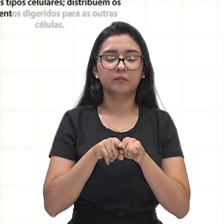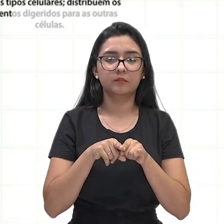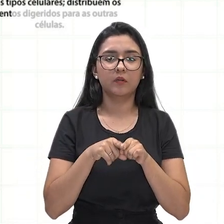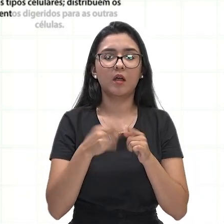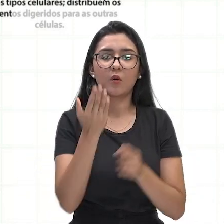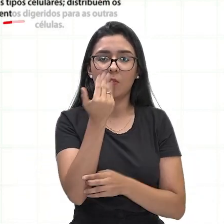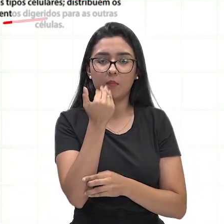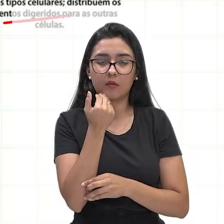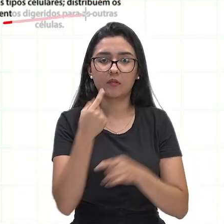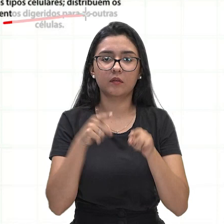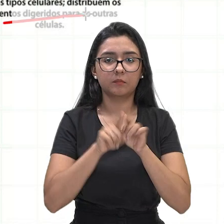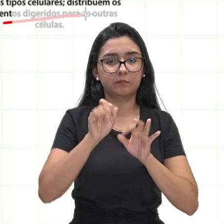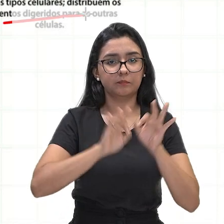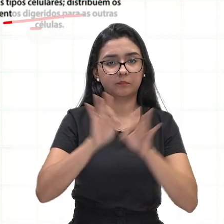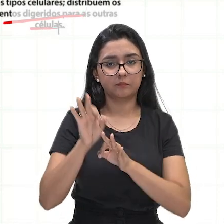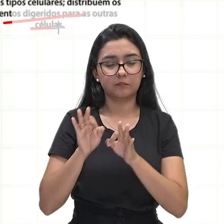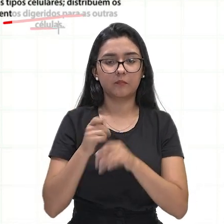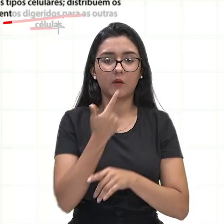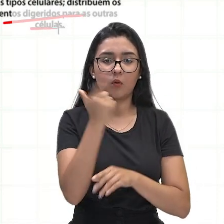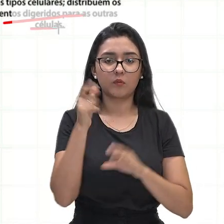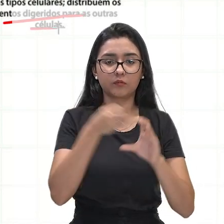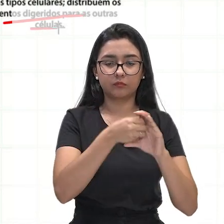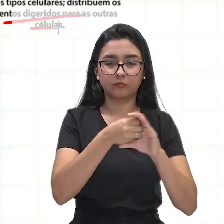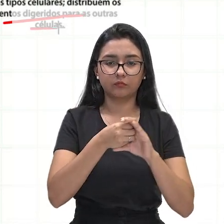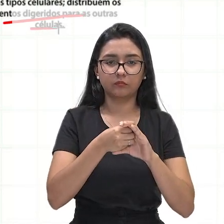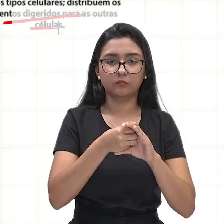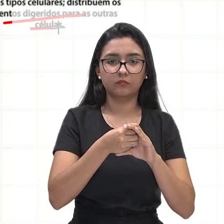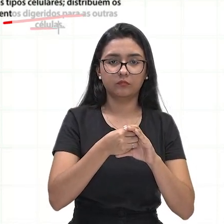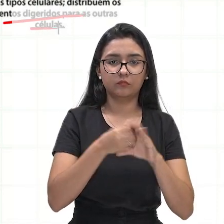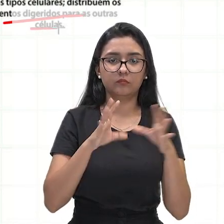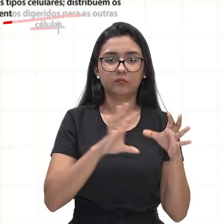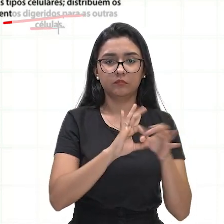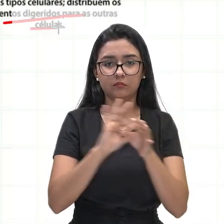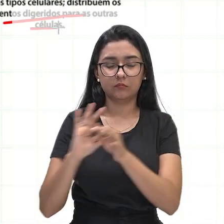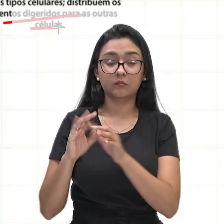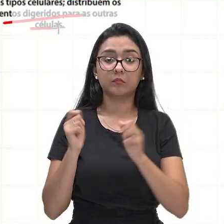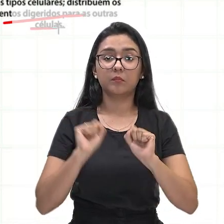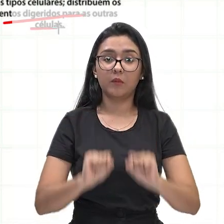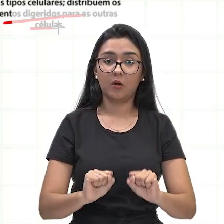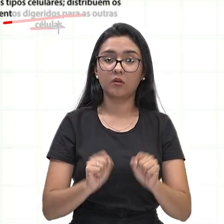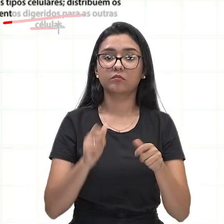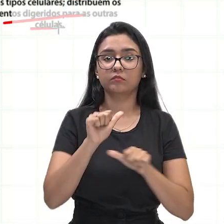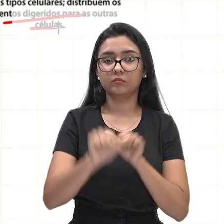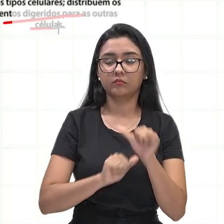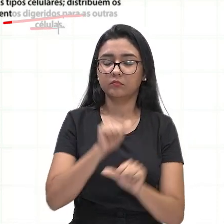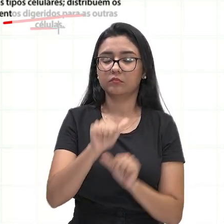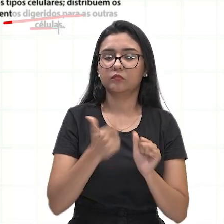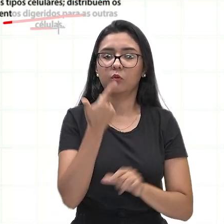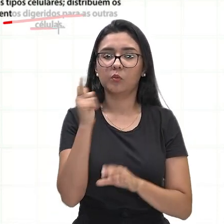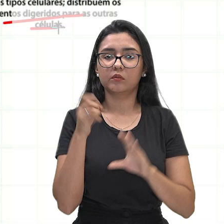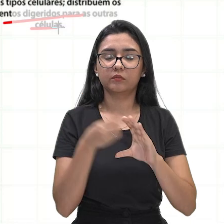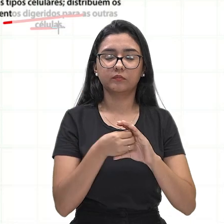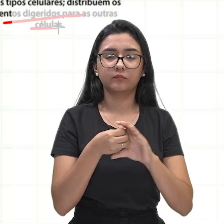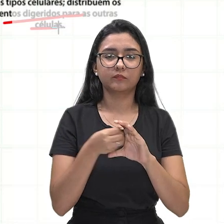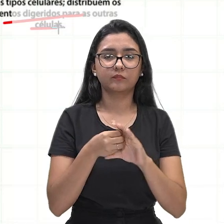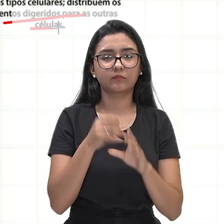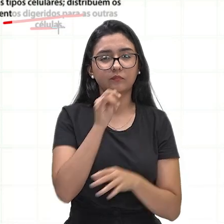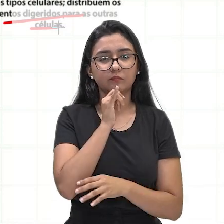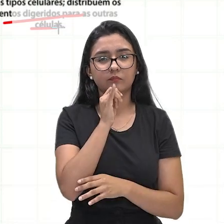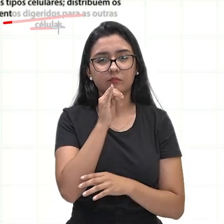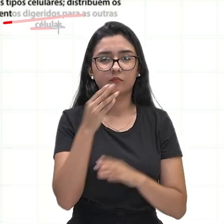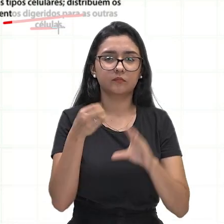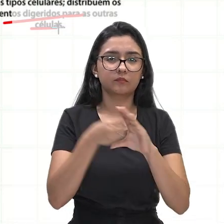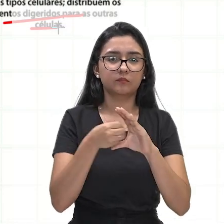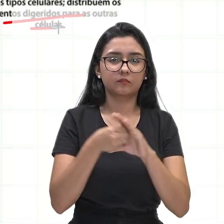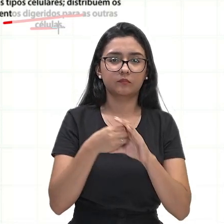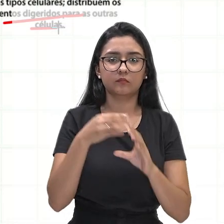alimentos digeridos para outras células. Então esse tipo de célula ele pode se transformar em outras células. É como se fosse